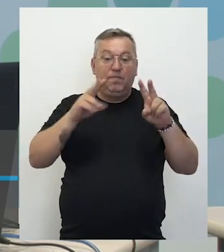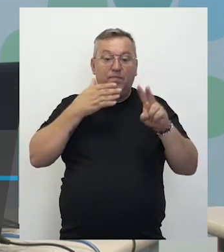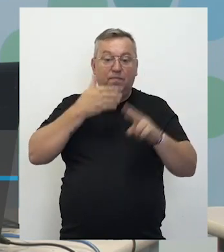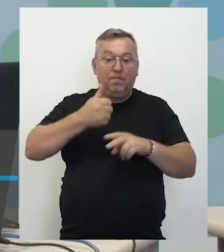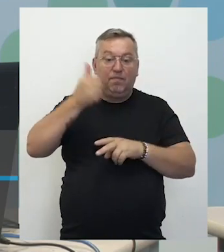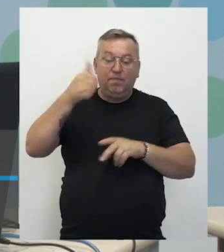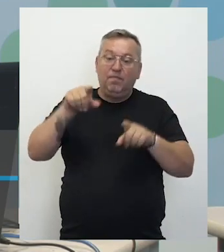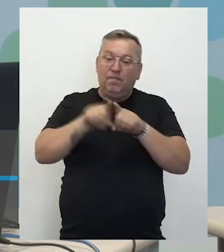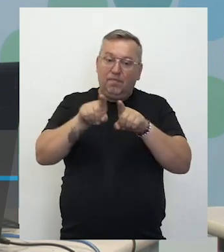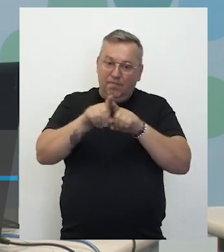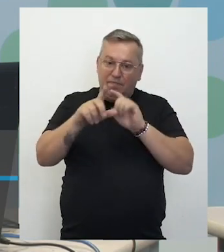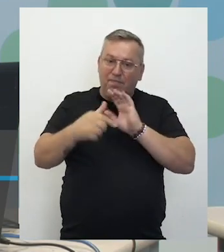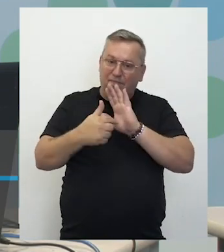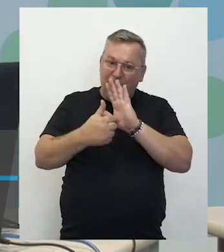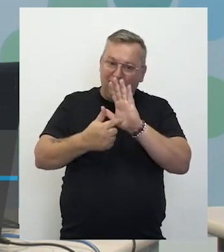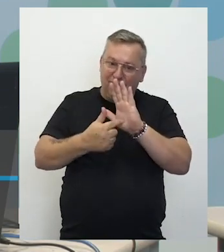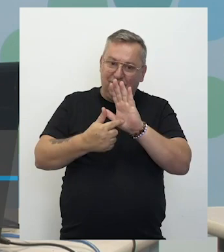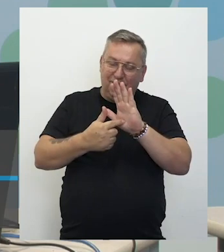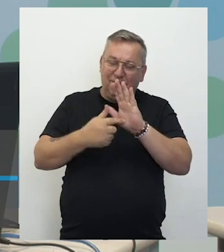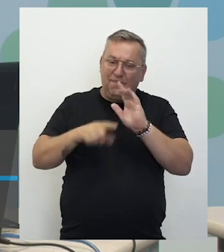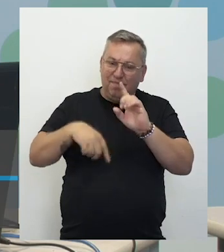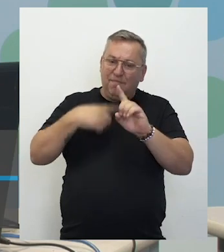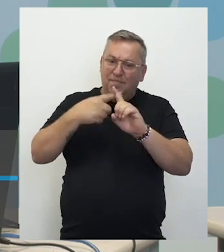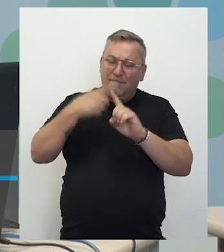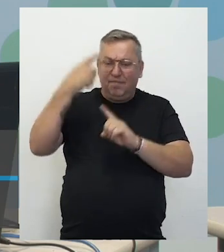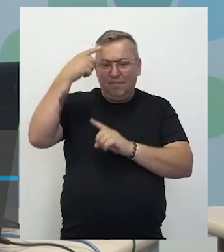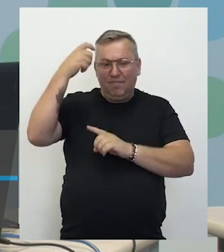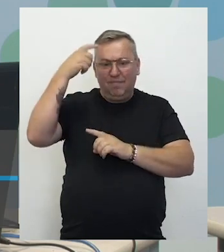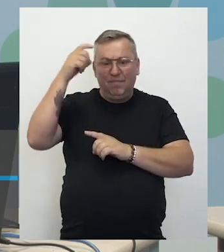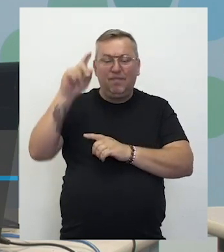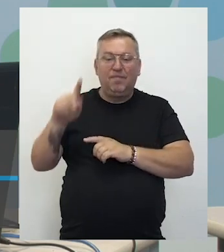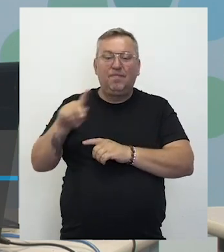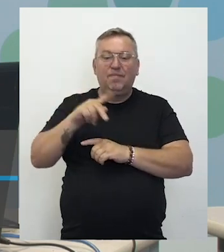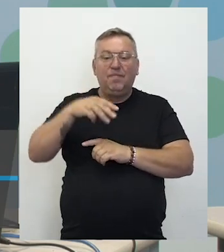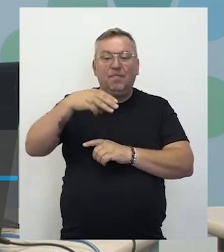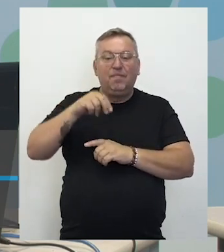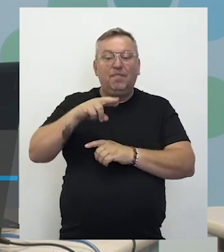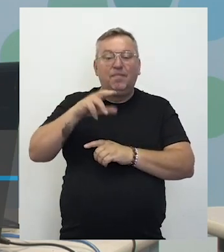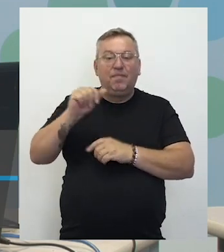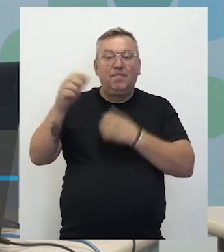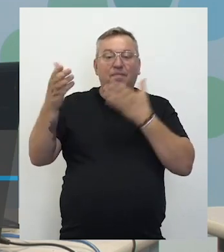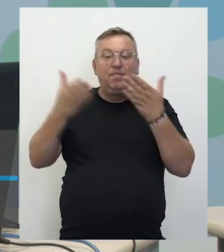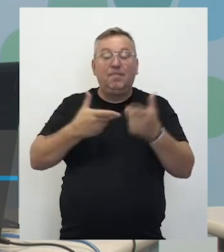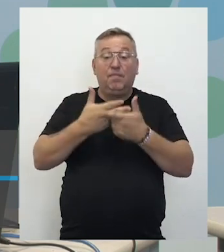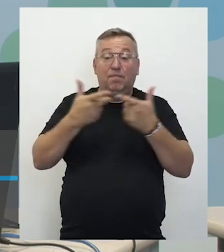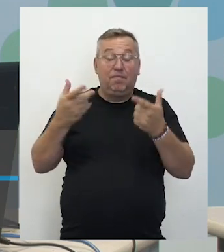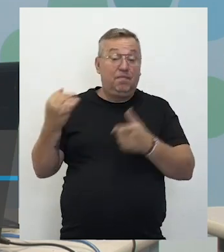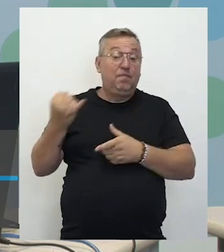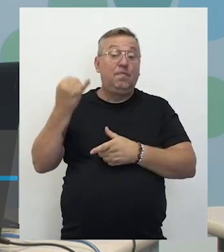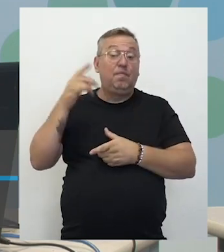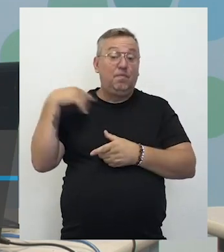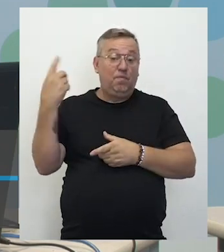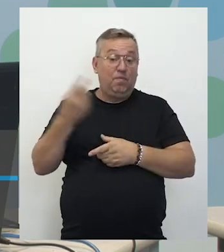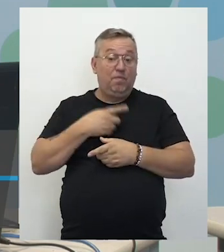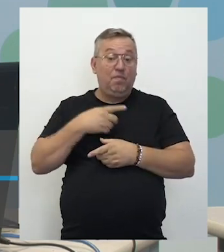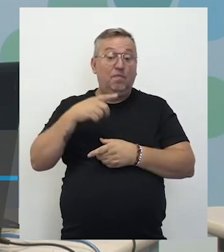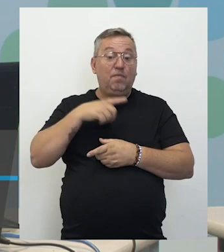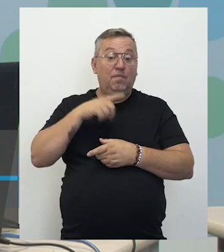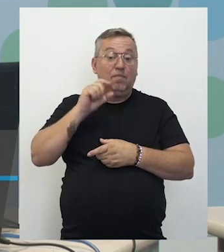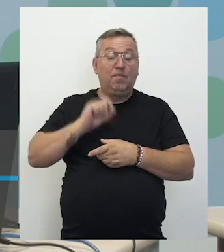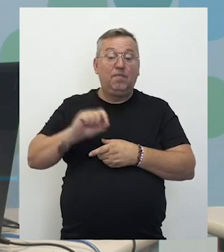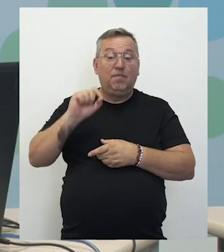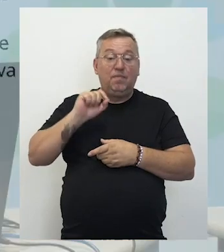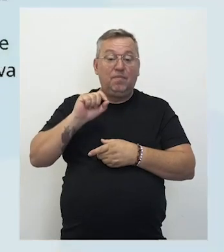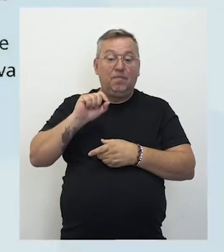até ilustrar, né, um pouco mais a nossa ideia, olha que a professora Mariana já trouxe elementos riquíssimos aí para nós, tem um